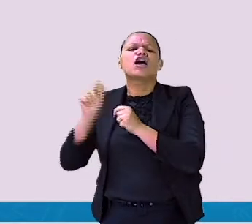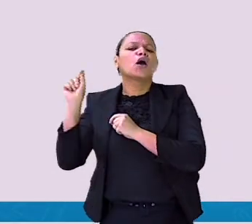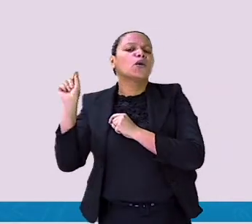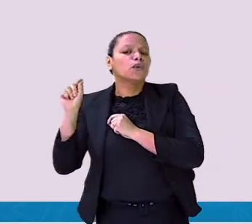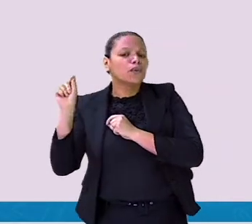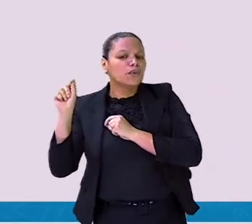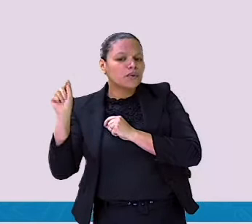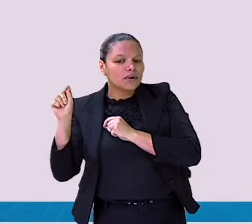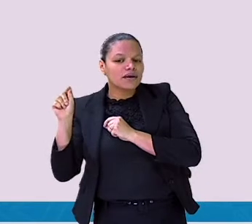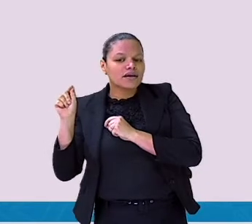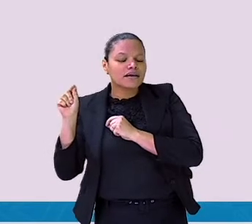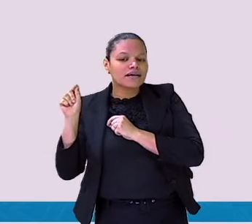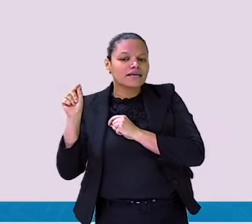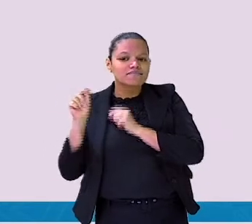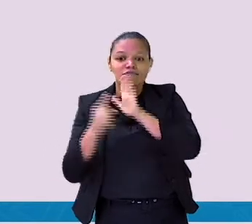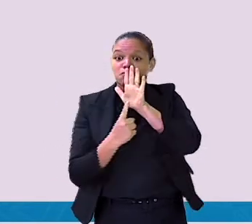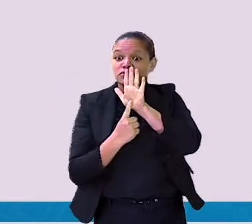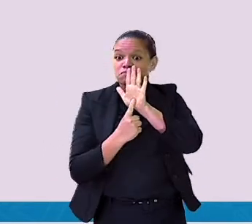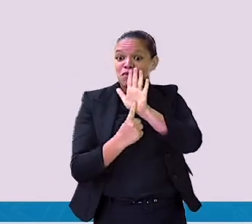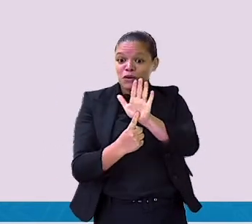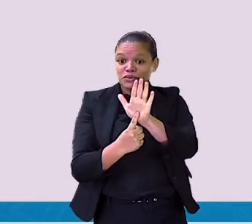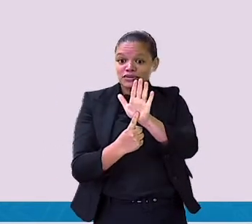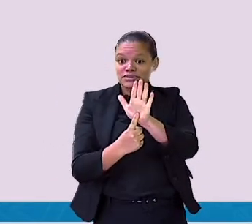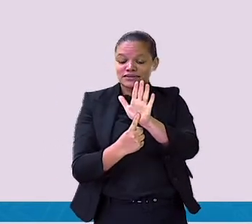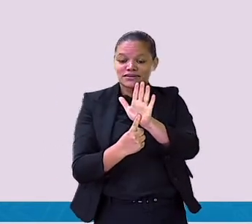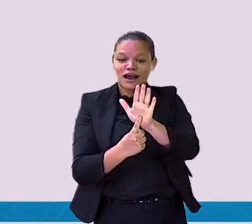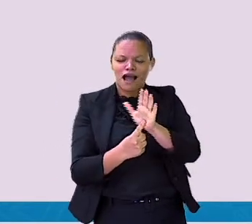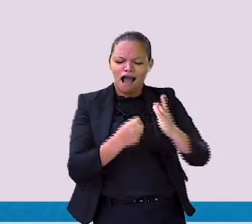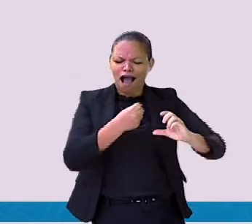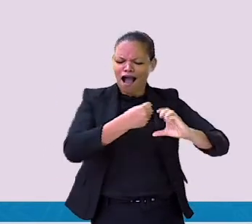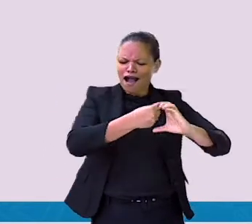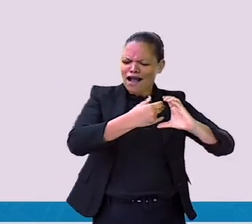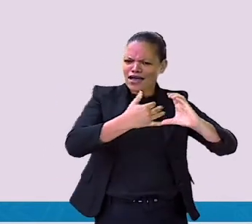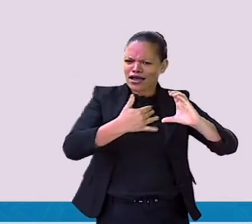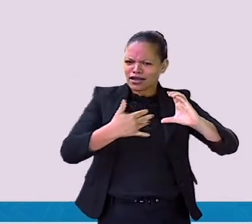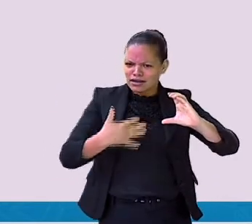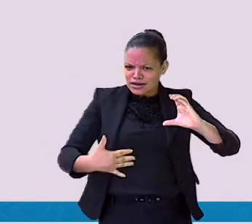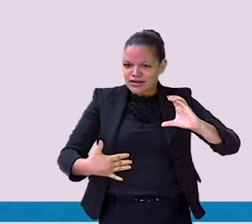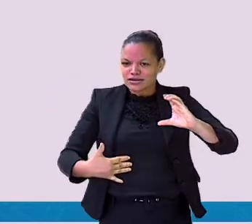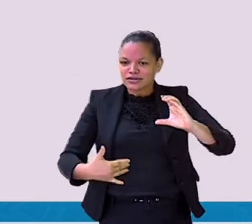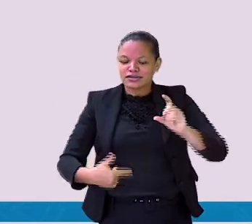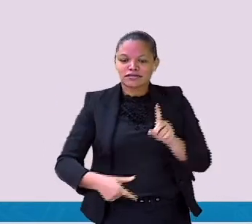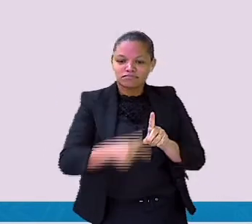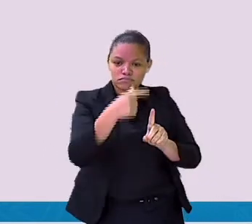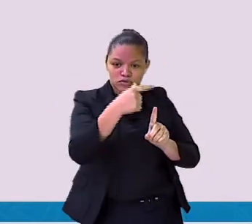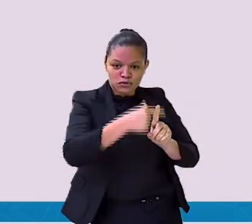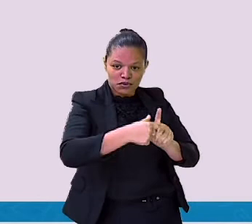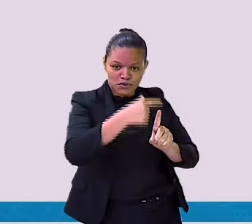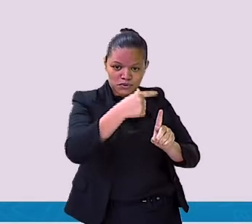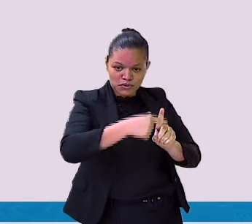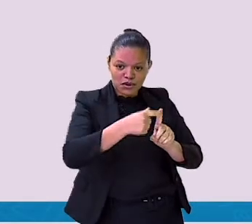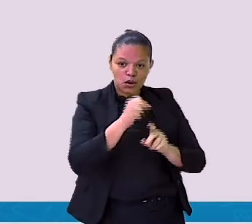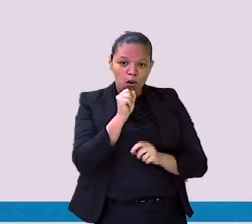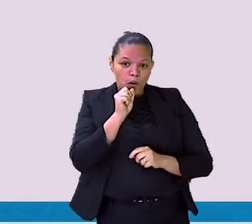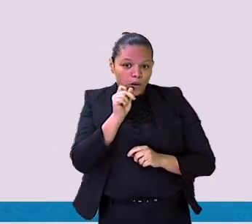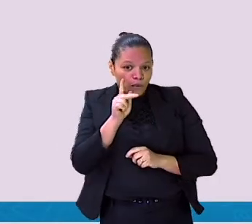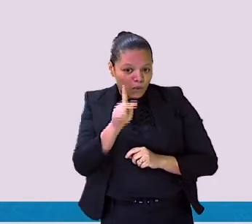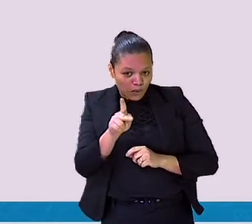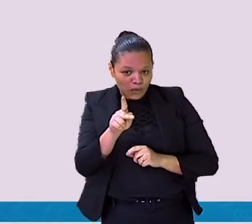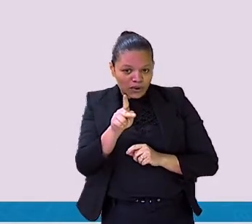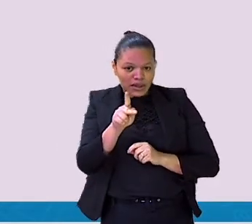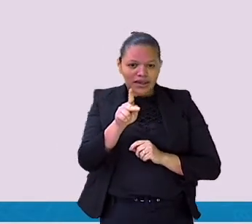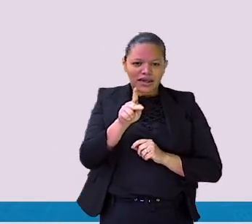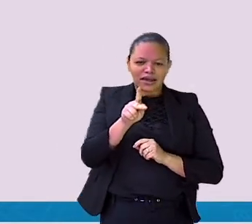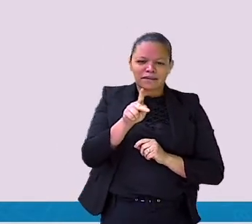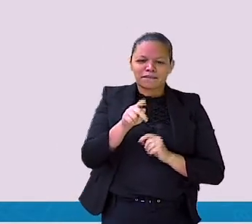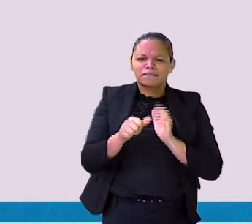o texto, colocar a característica correspondente a cada animal que aparece lá na